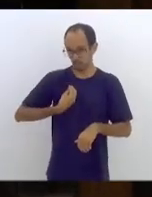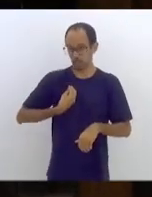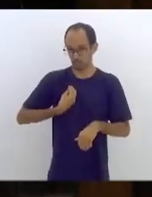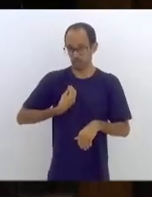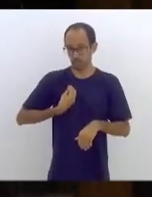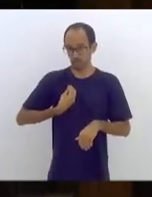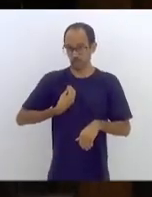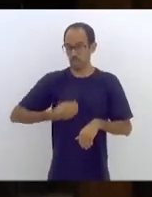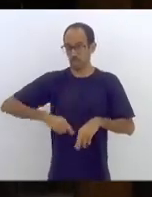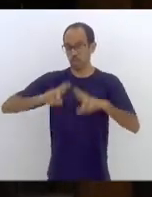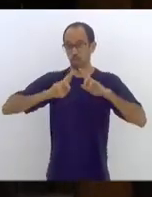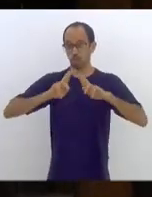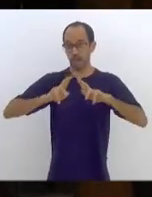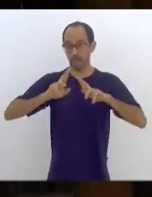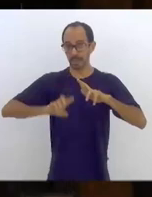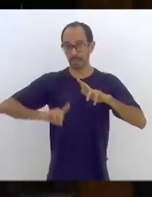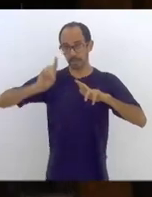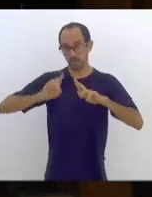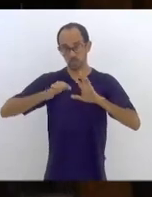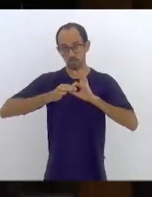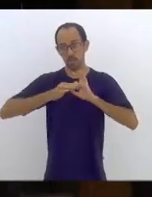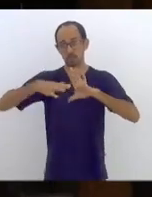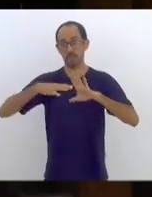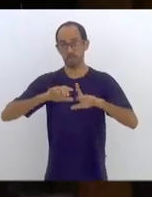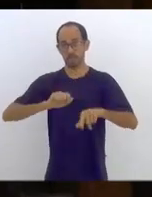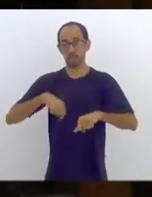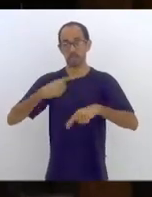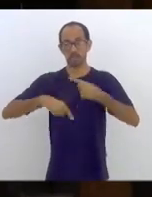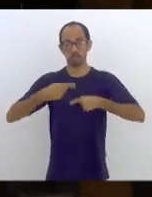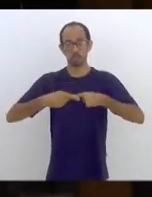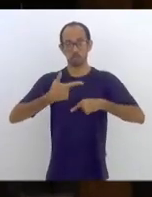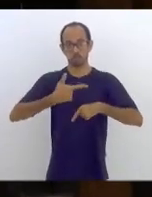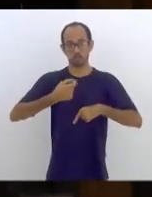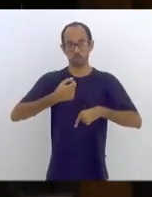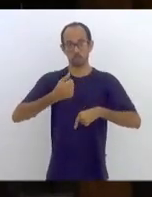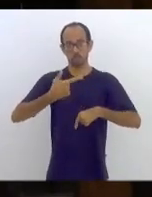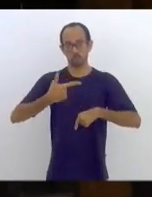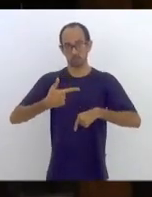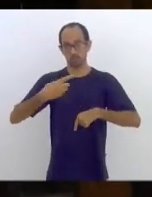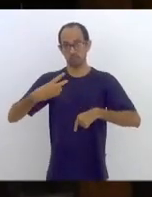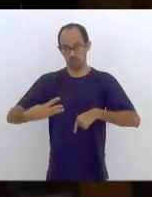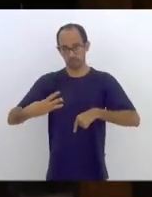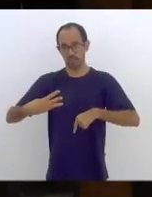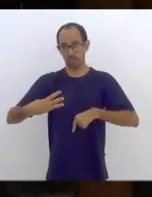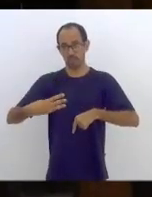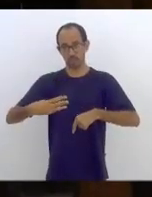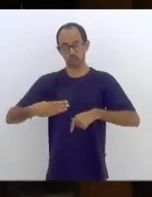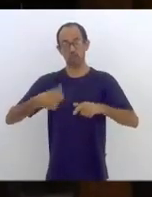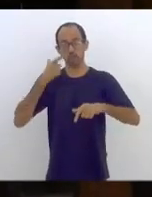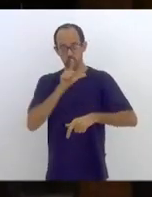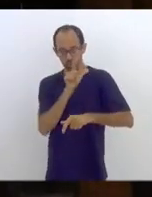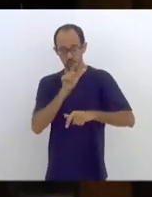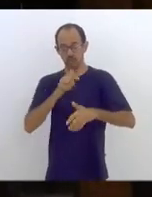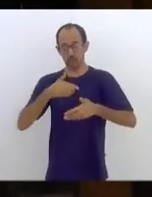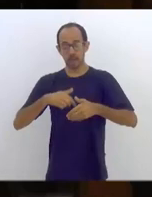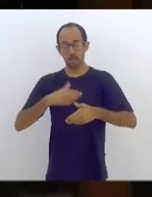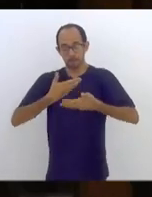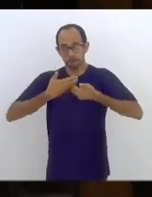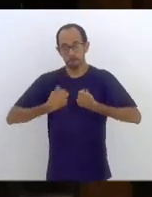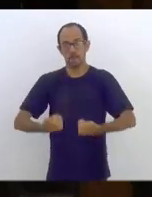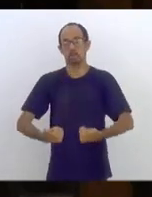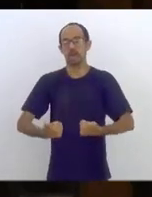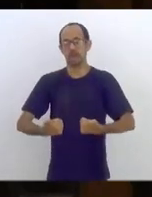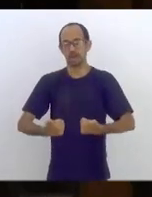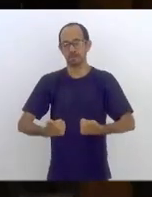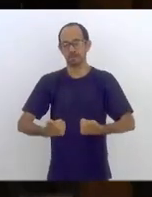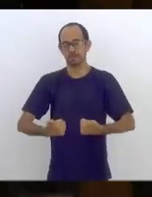espero que Deus permita que em 2023 a gente possa ter condições de melhorar. Que